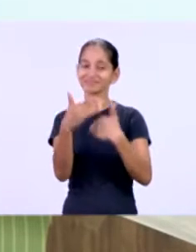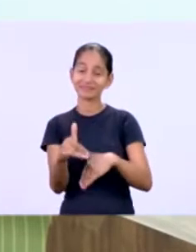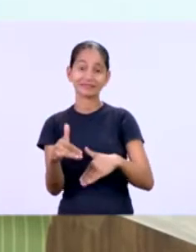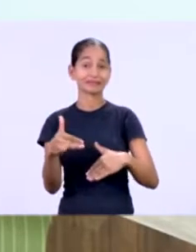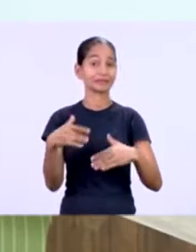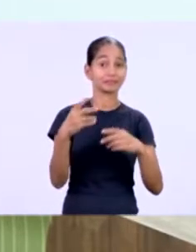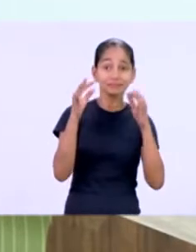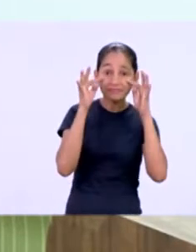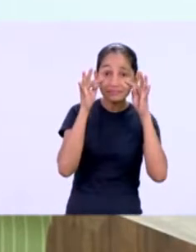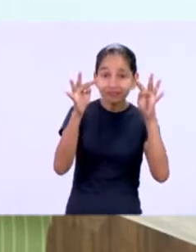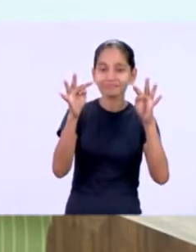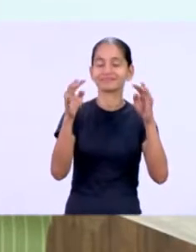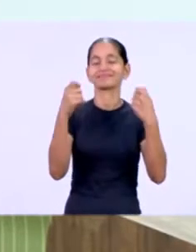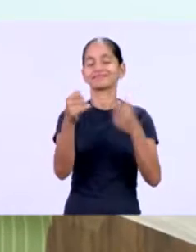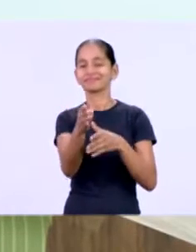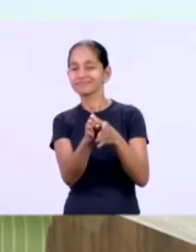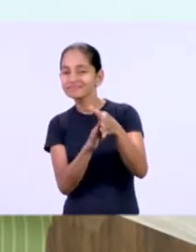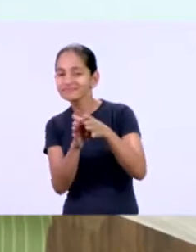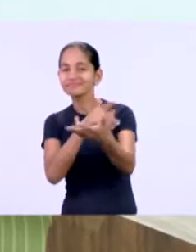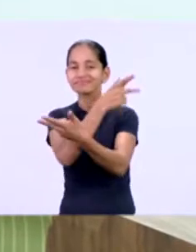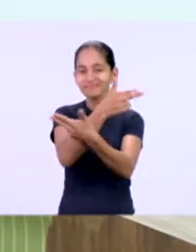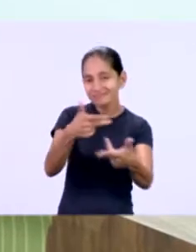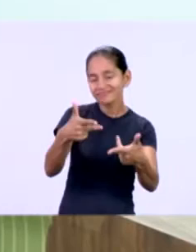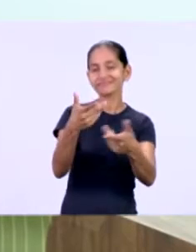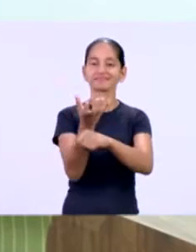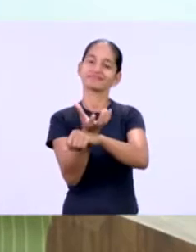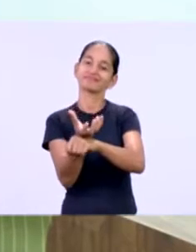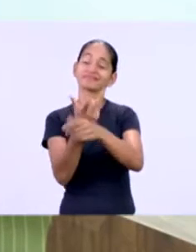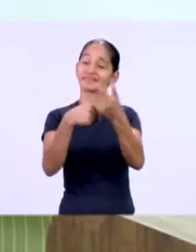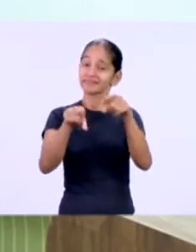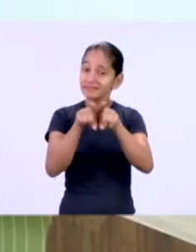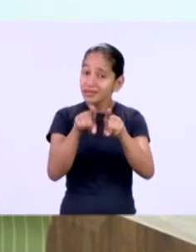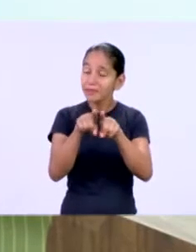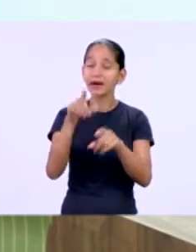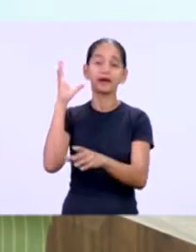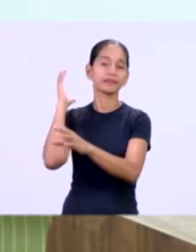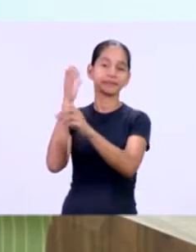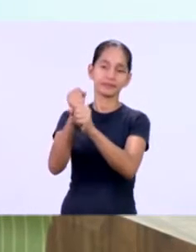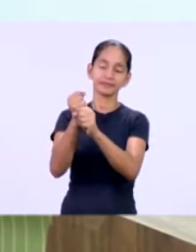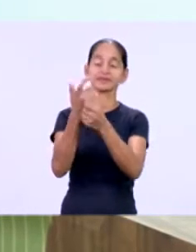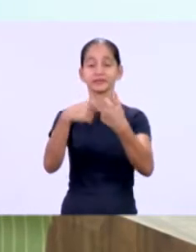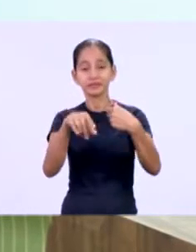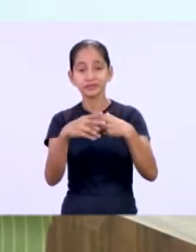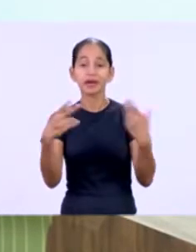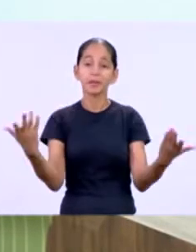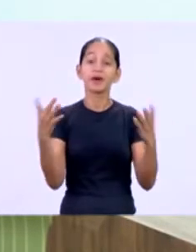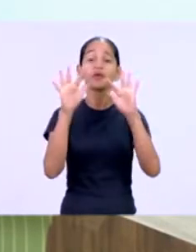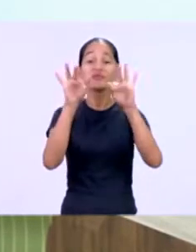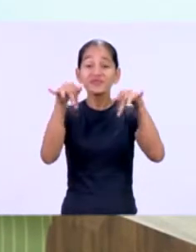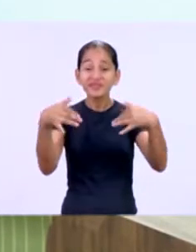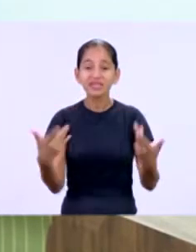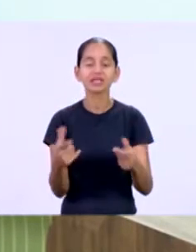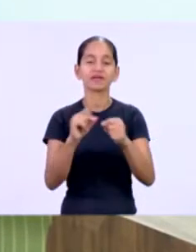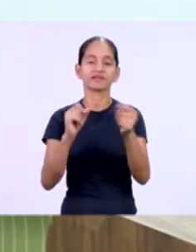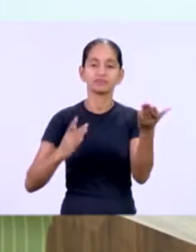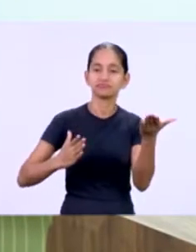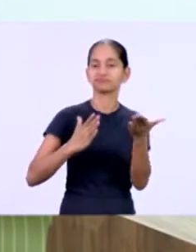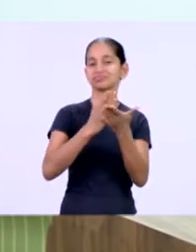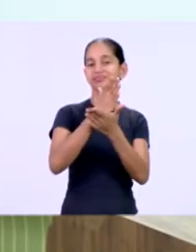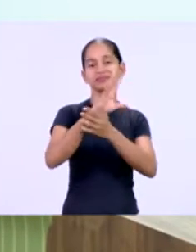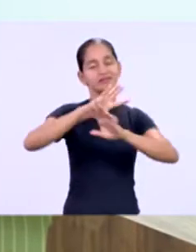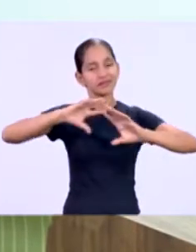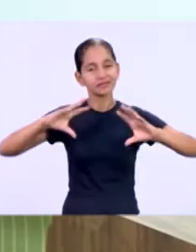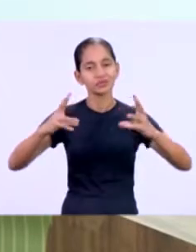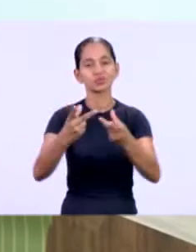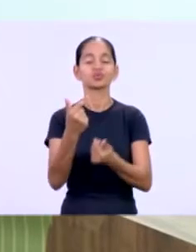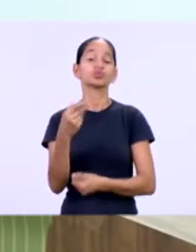muito atento às dicas, aos conteúdos e para que a gente consiga, no final de tudo isso, acima de tudo, conseguir utilizar